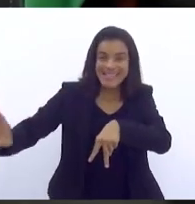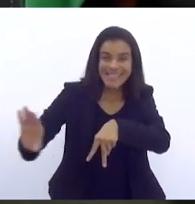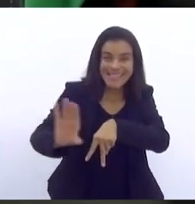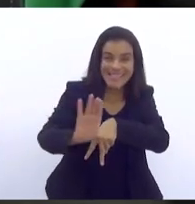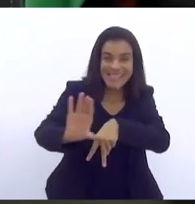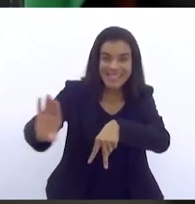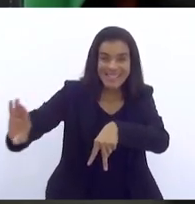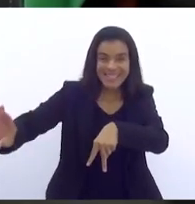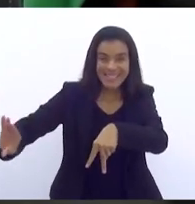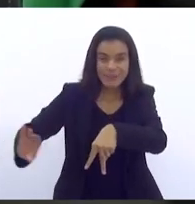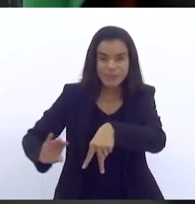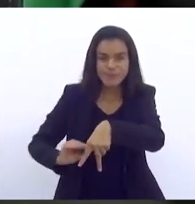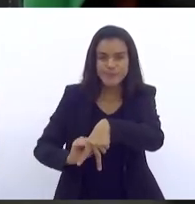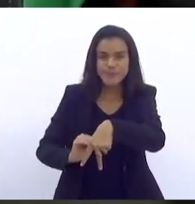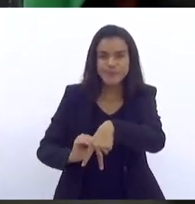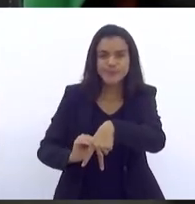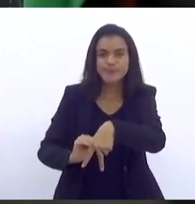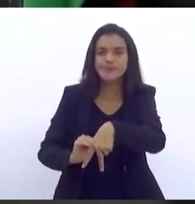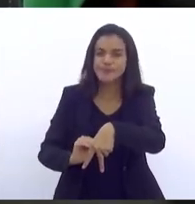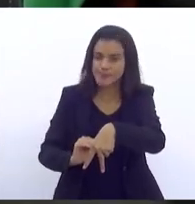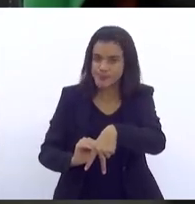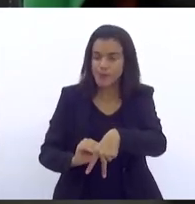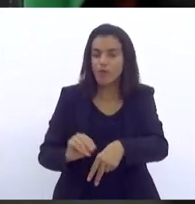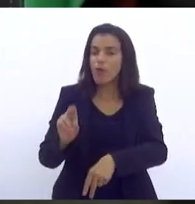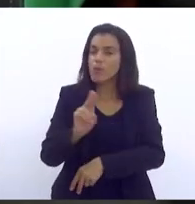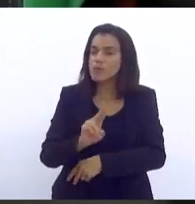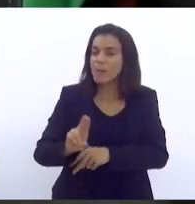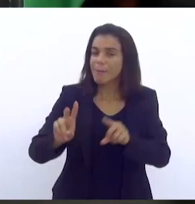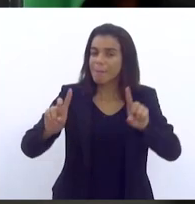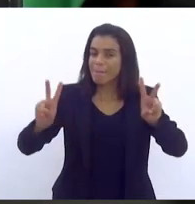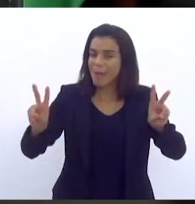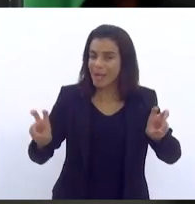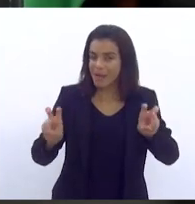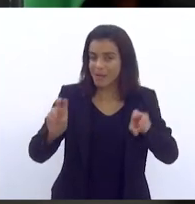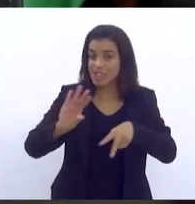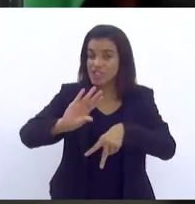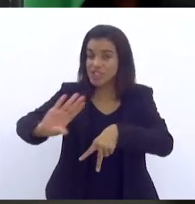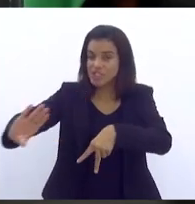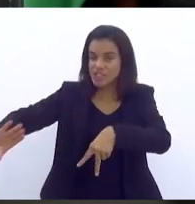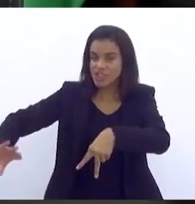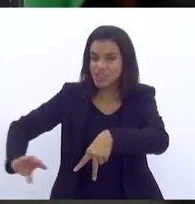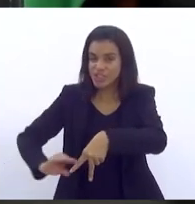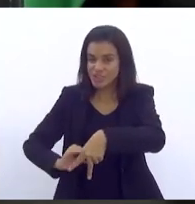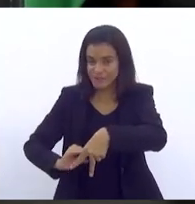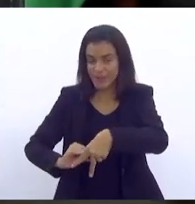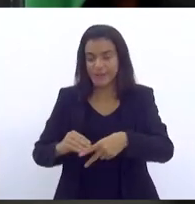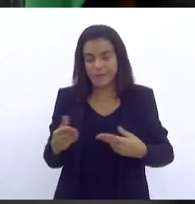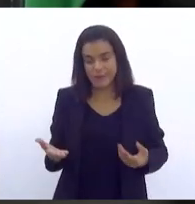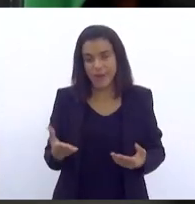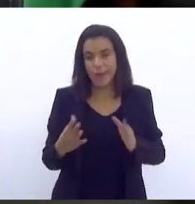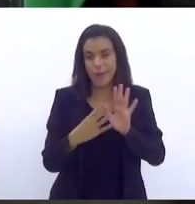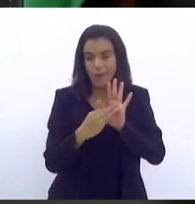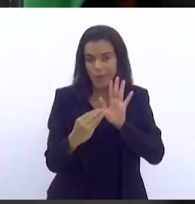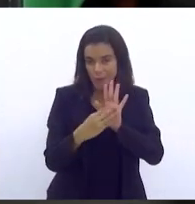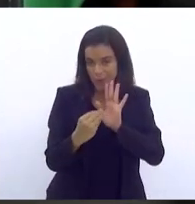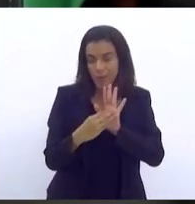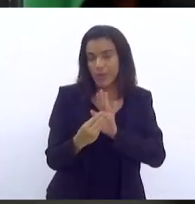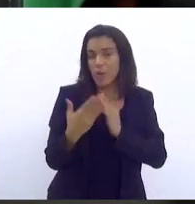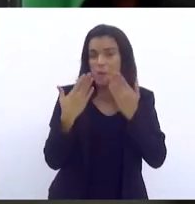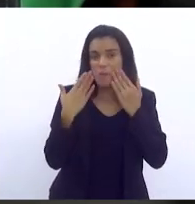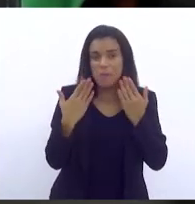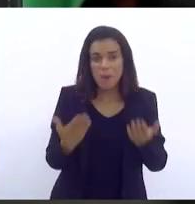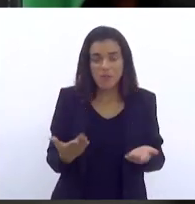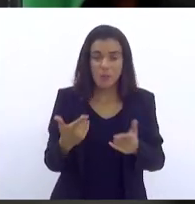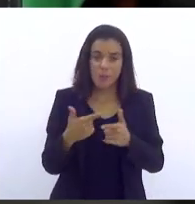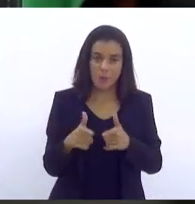ser aqui muito comedido eh eu vou usar entre aspas a palavra desviado então o modelo de privatização ele já mostra que